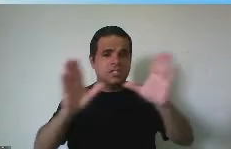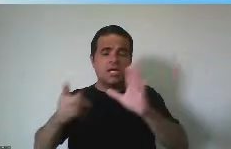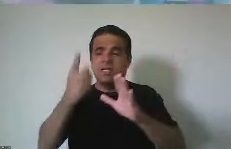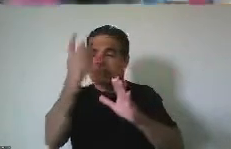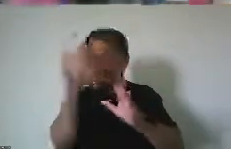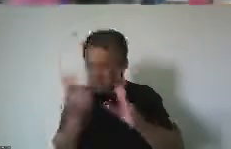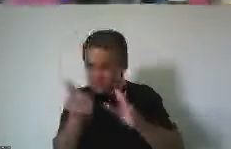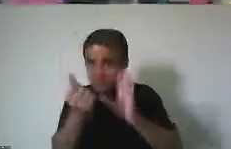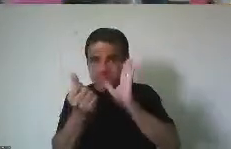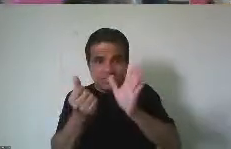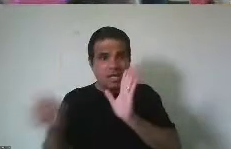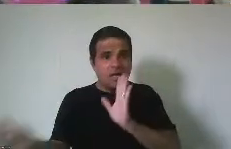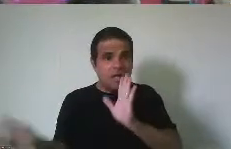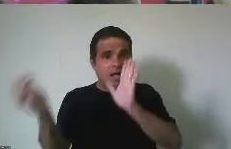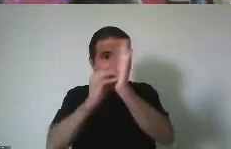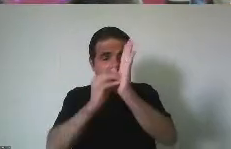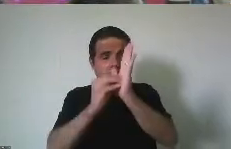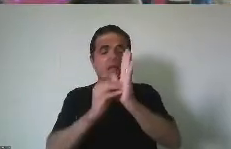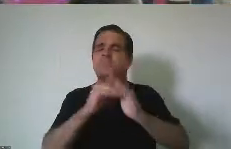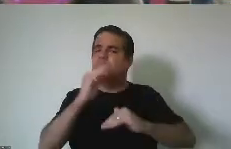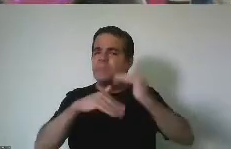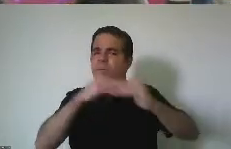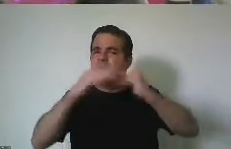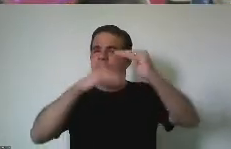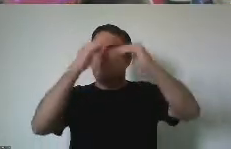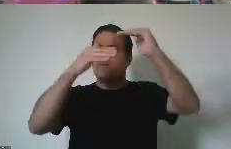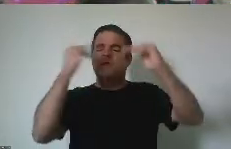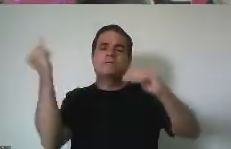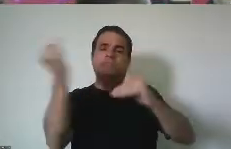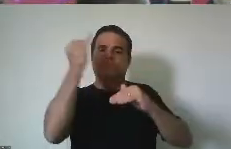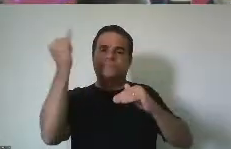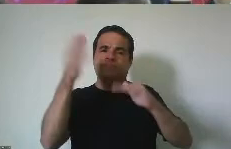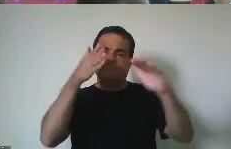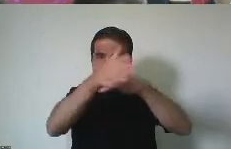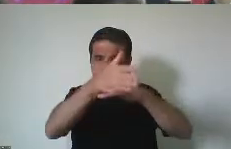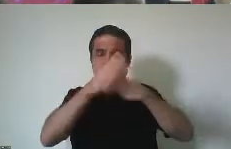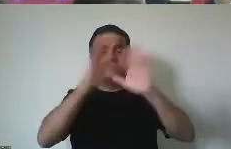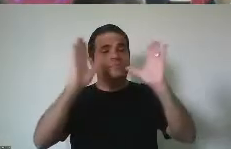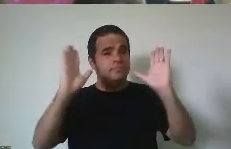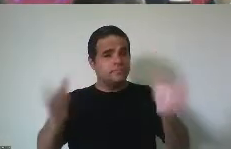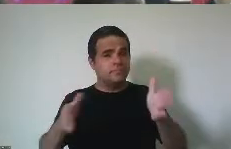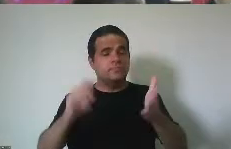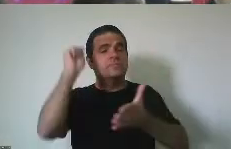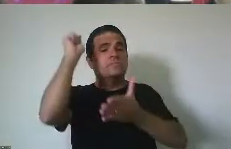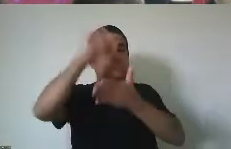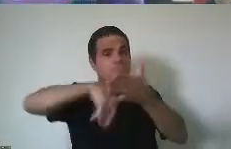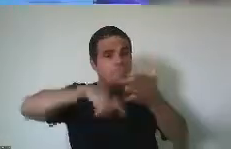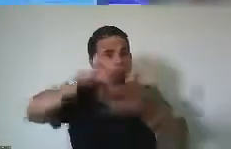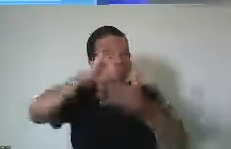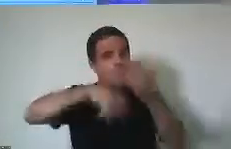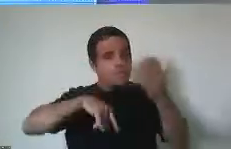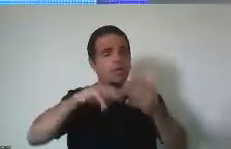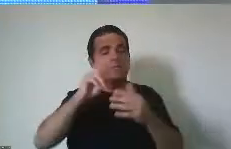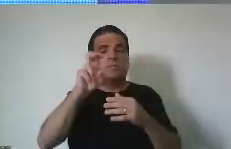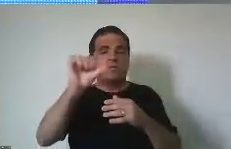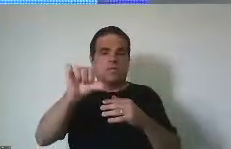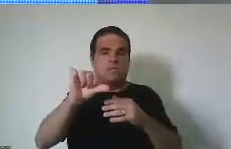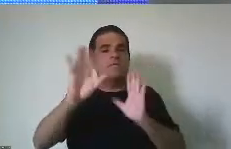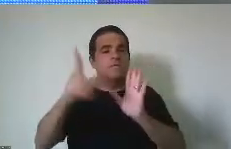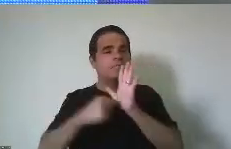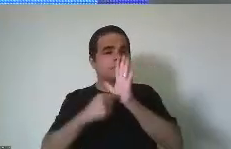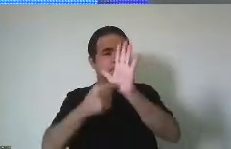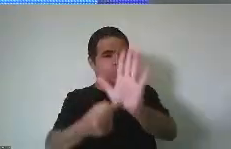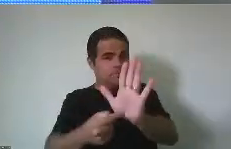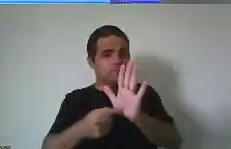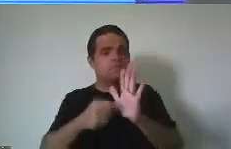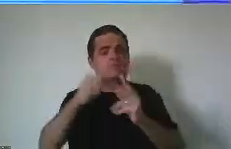arrematados e um crescimento importante no ativo existente no contrato 59 nós vamos apresentar eu vou trazer para vocês agora os